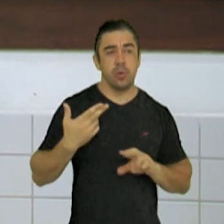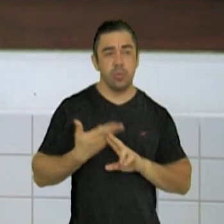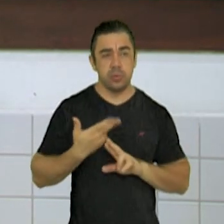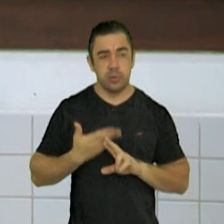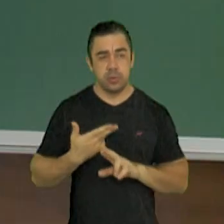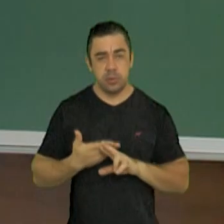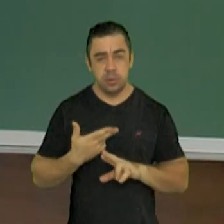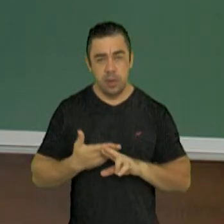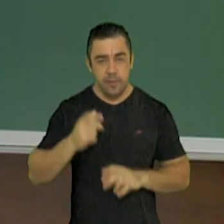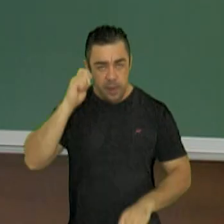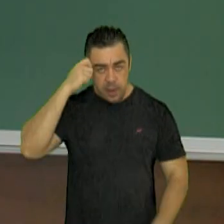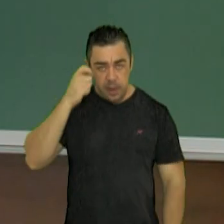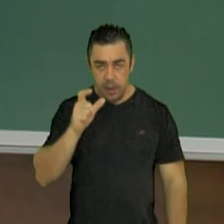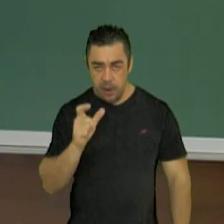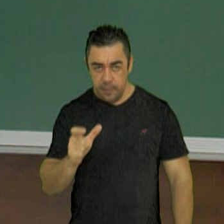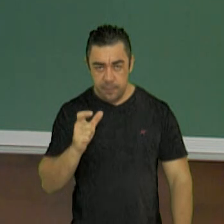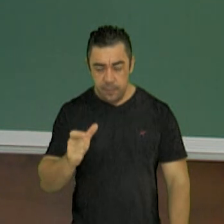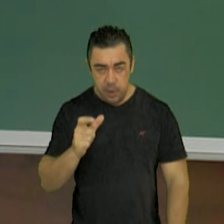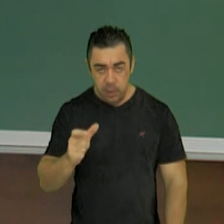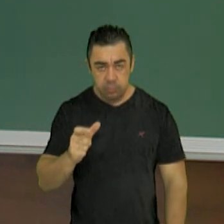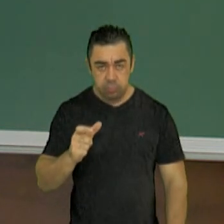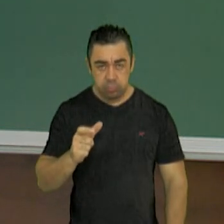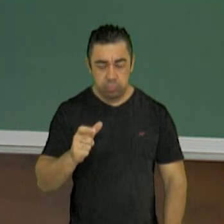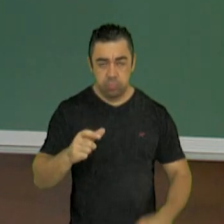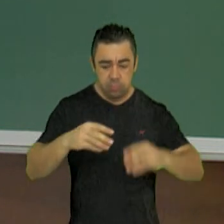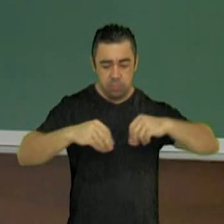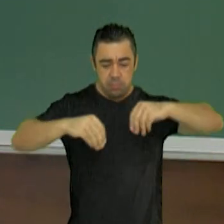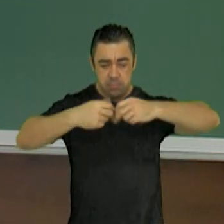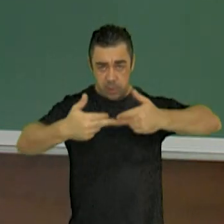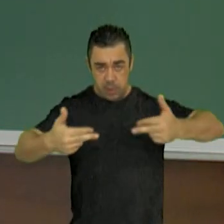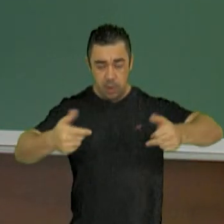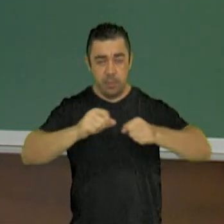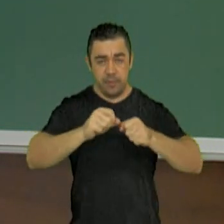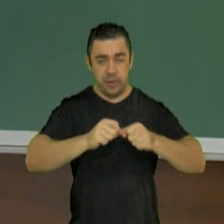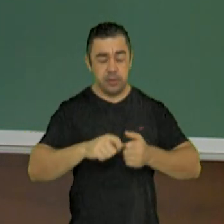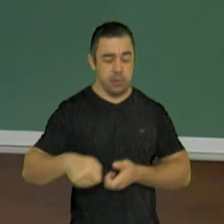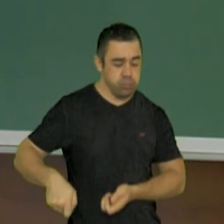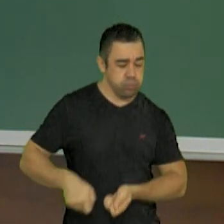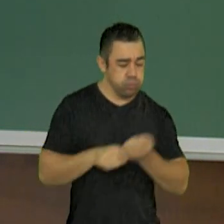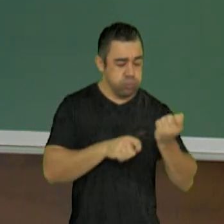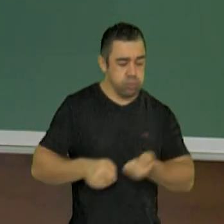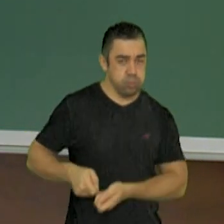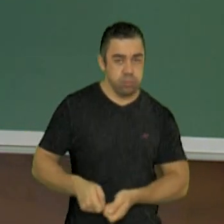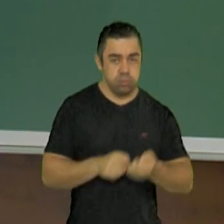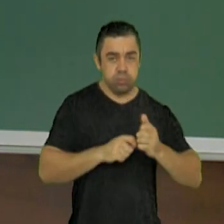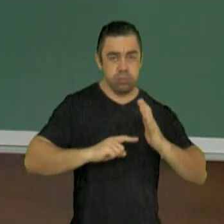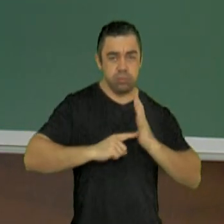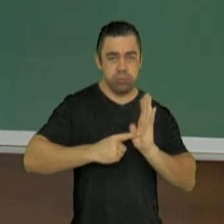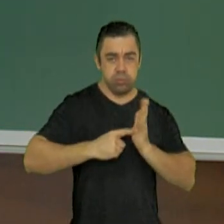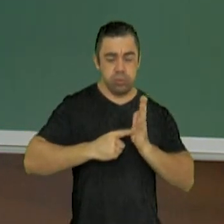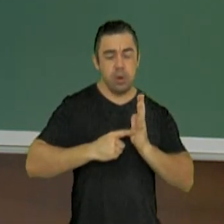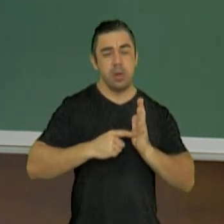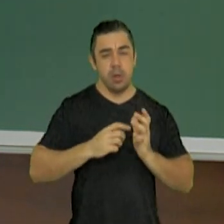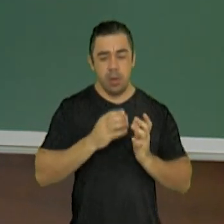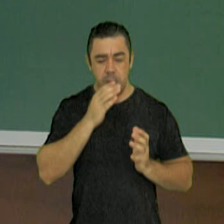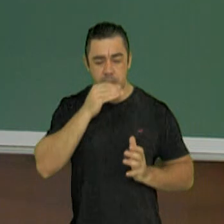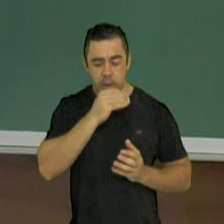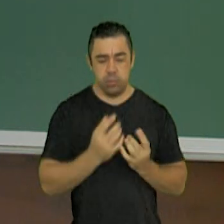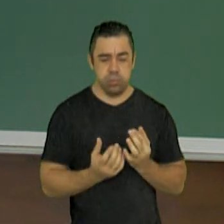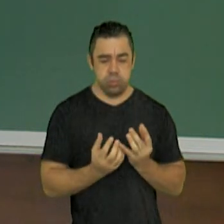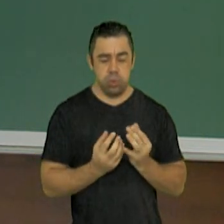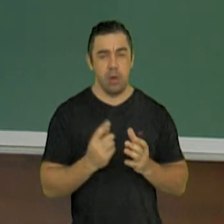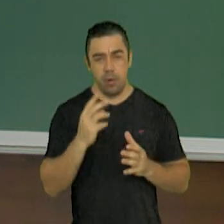usava carvão mineral como fonte de energia, né, para movimentar os motores a vapor. O aquecimento da água, a força do vapor da